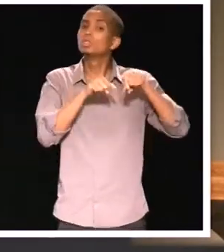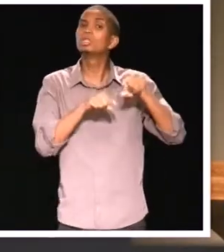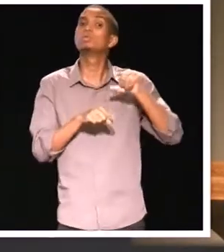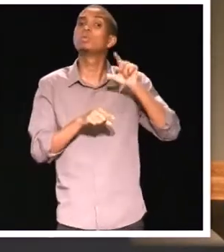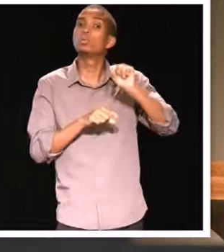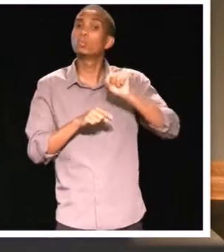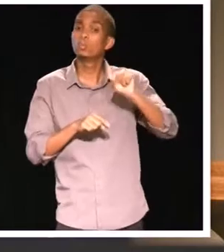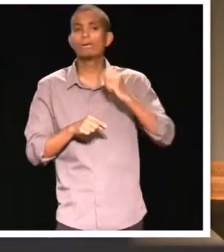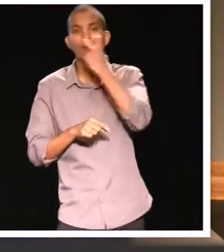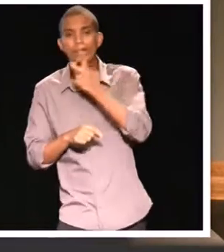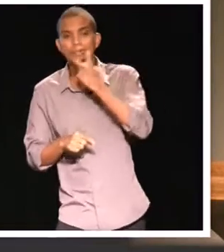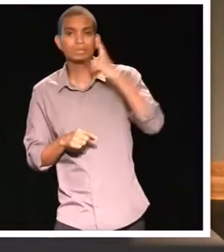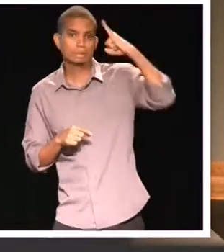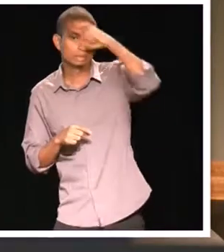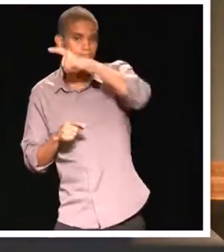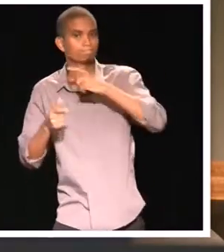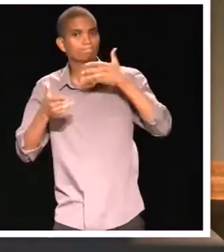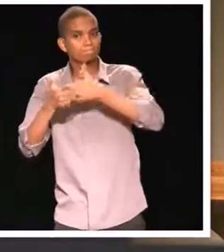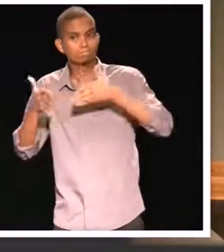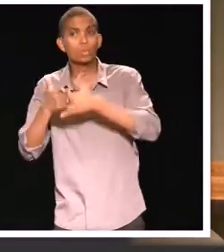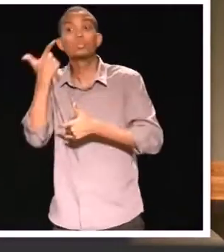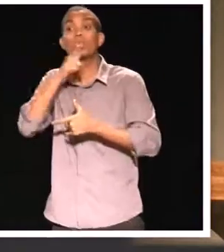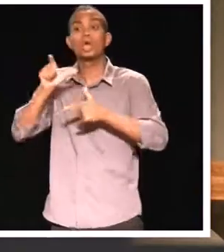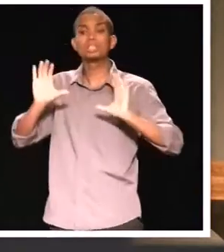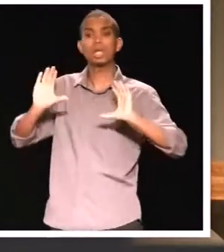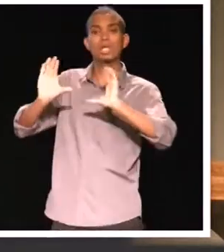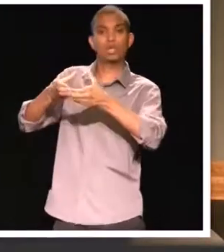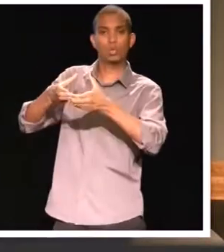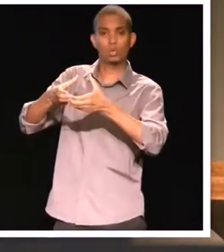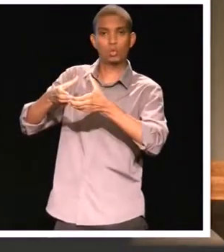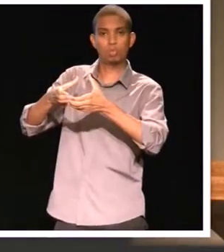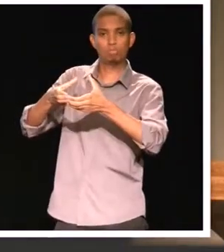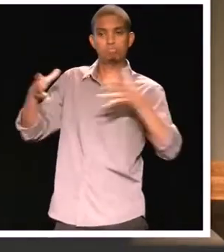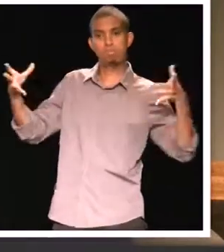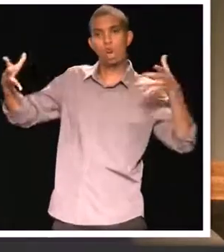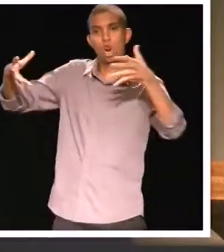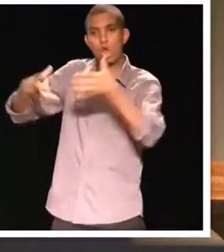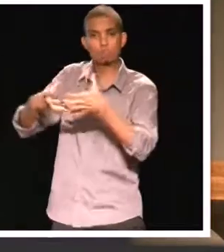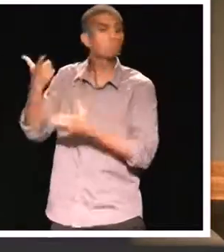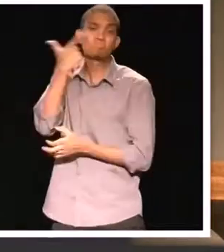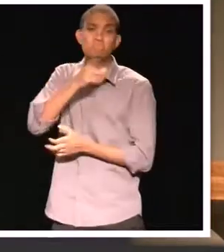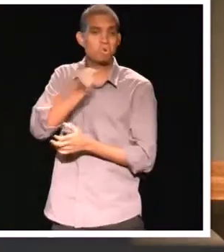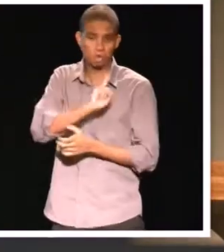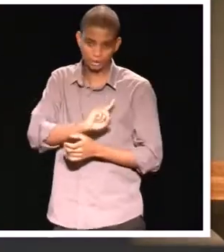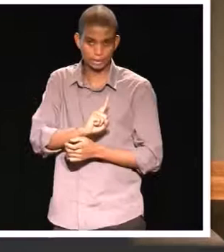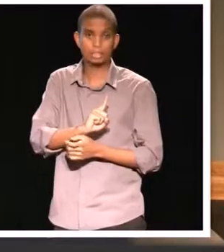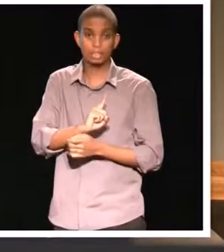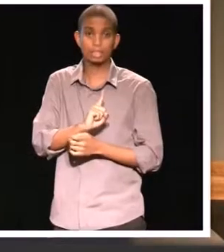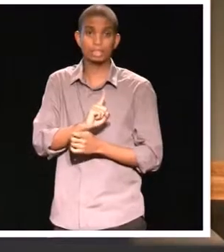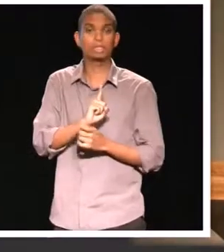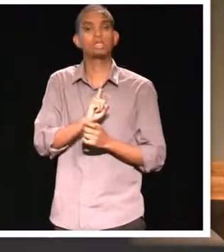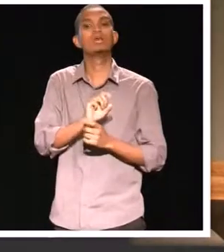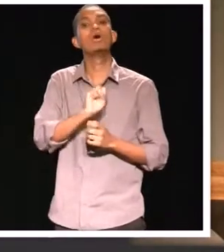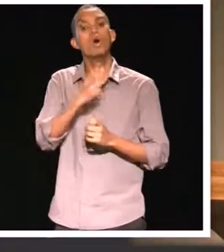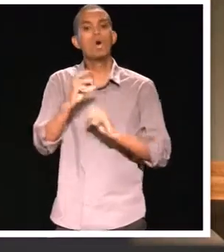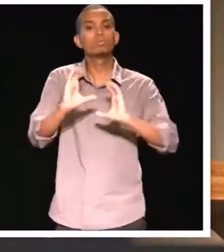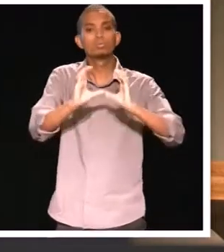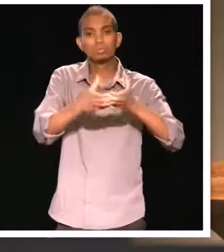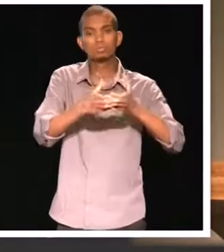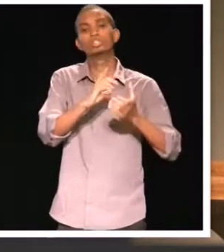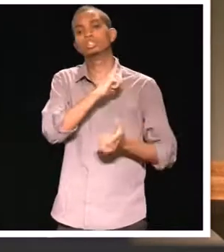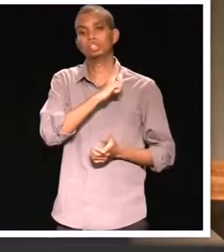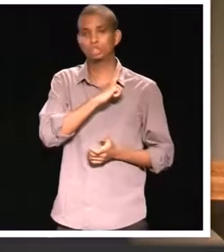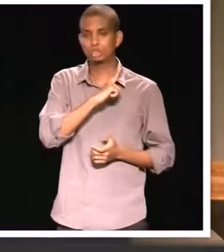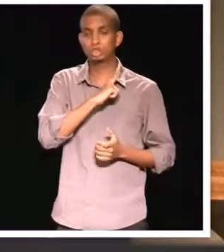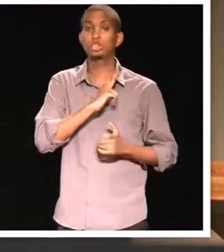achassem dificuldades em formar grupo, ou formavam um grupo, como os definidos por Schein, um